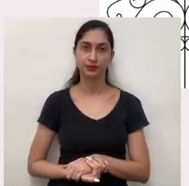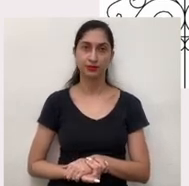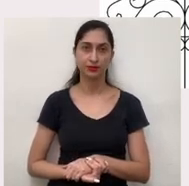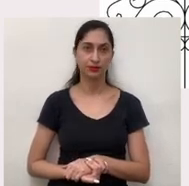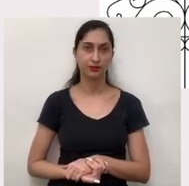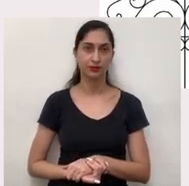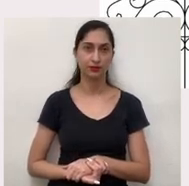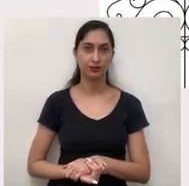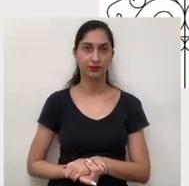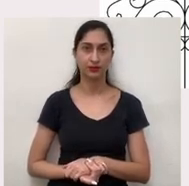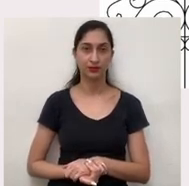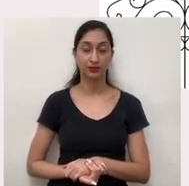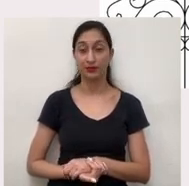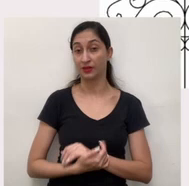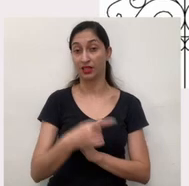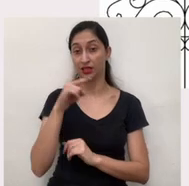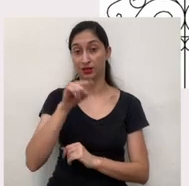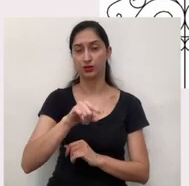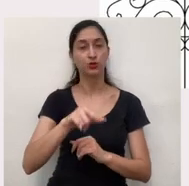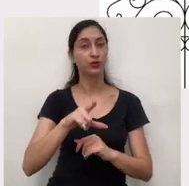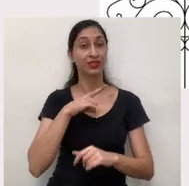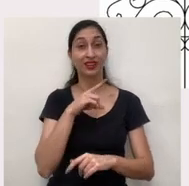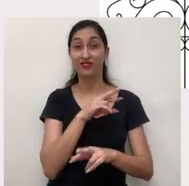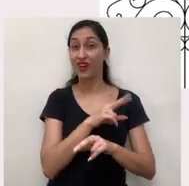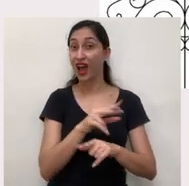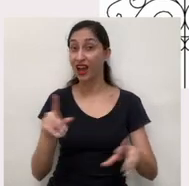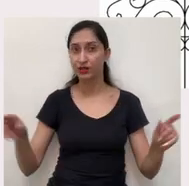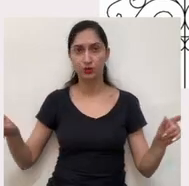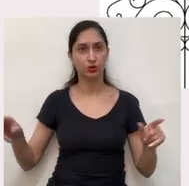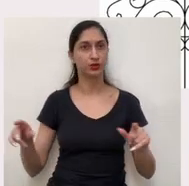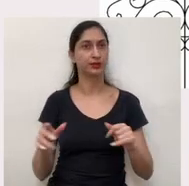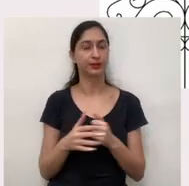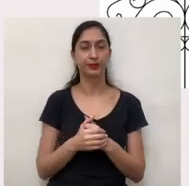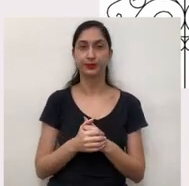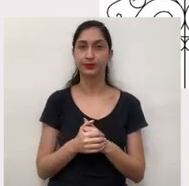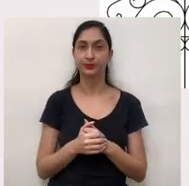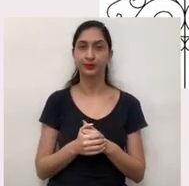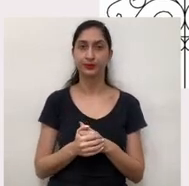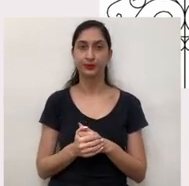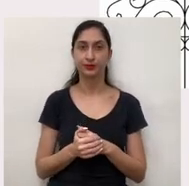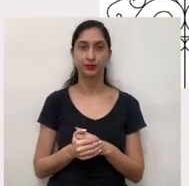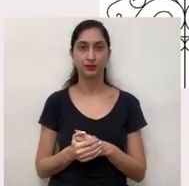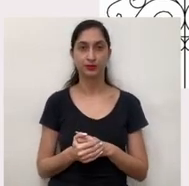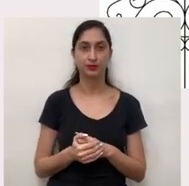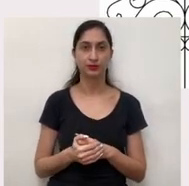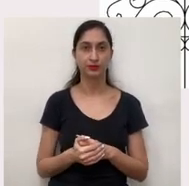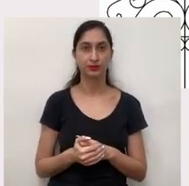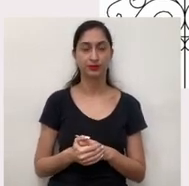Bom, essa prancha é um monte de coisa, gente. Essa prancha é para falar...